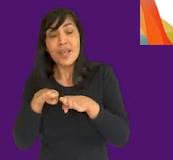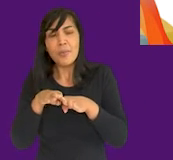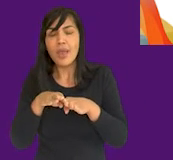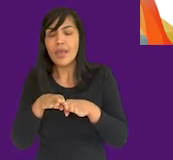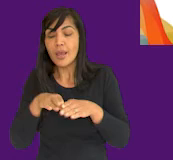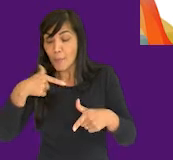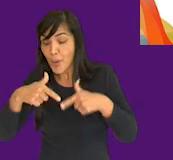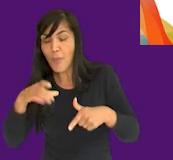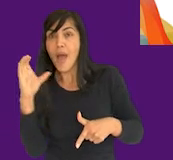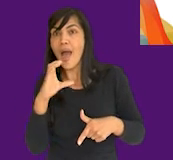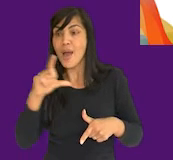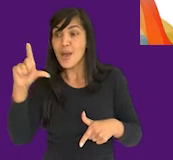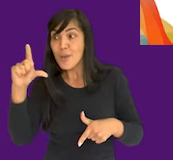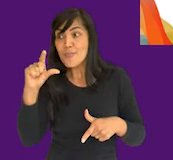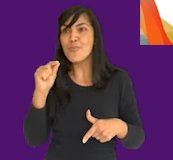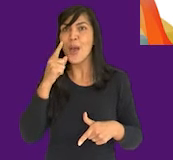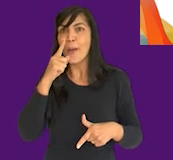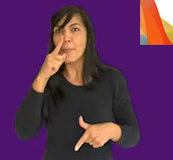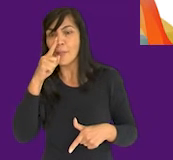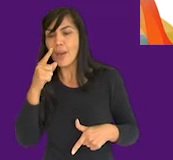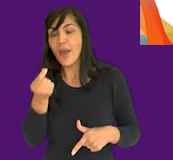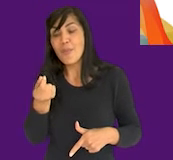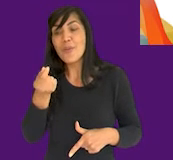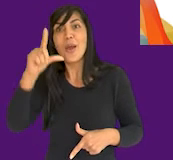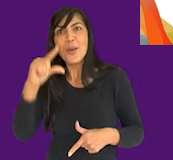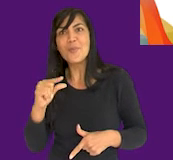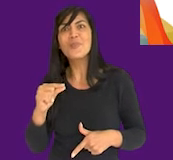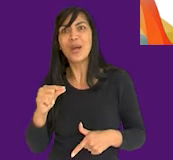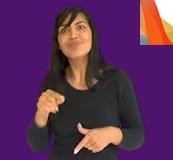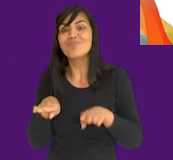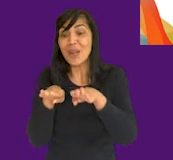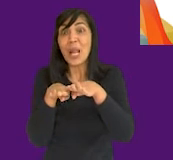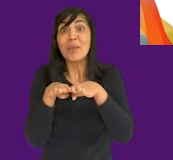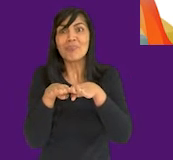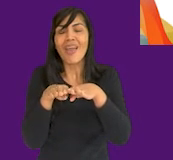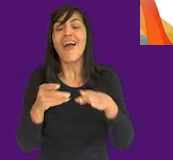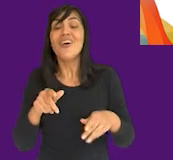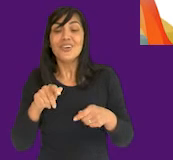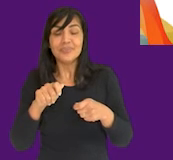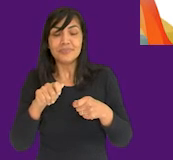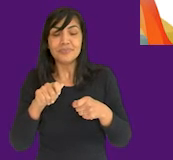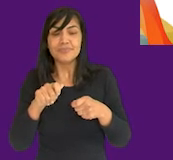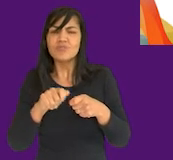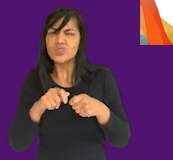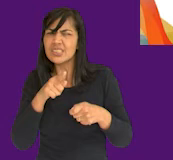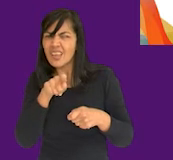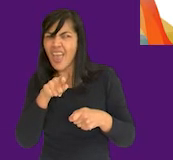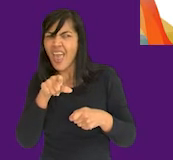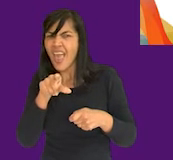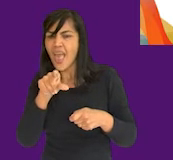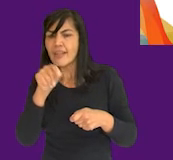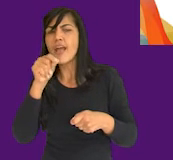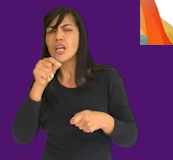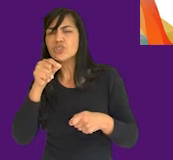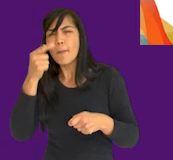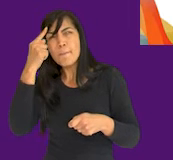mais rápido reduzir o risco de diminuir os custos e se você acha que você tem